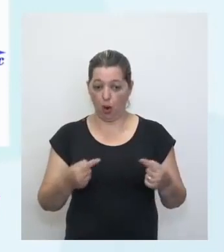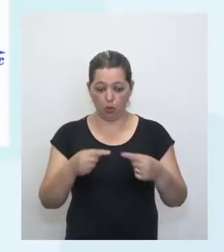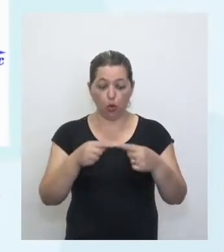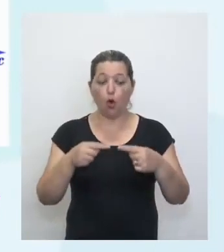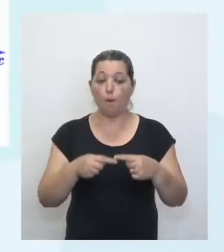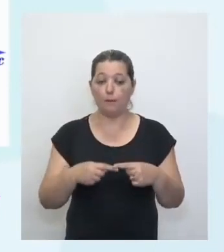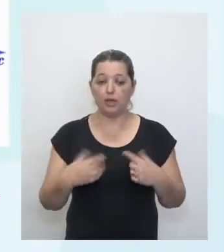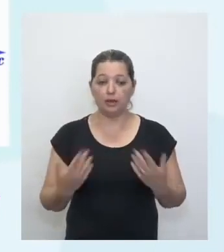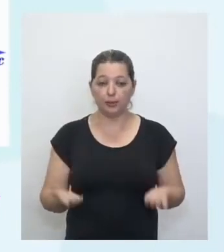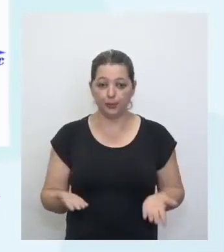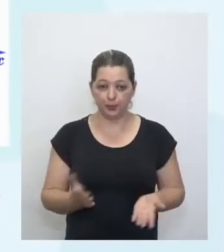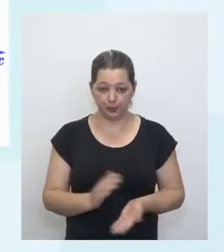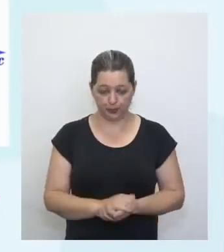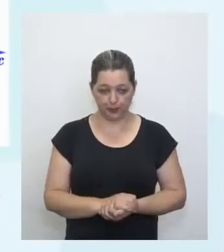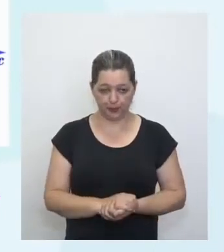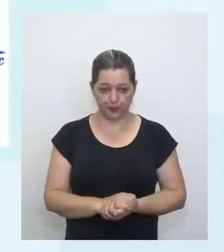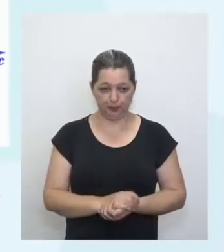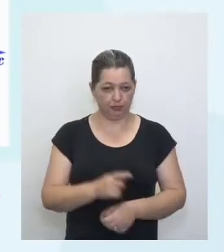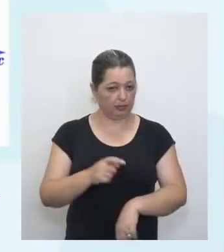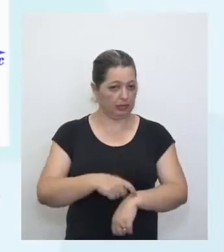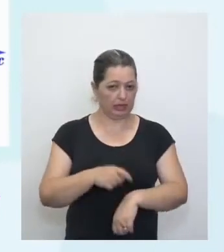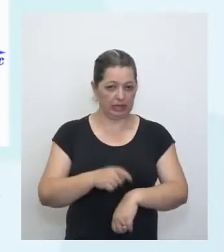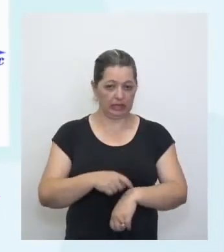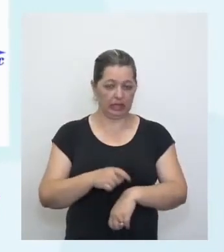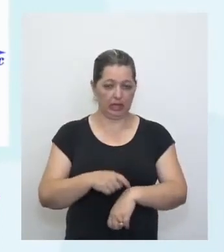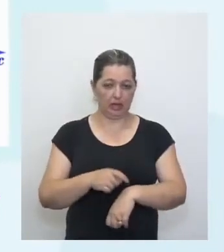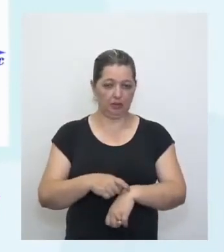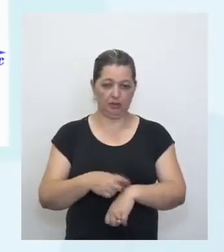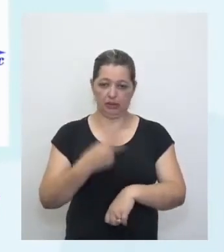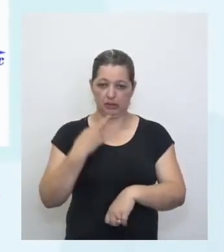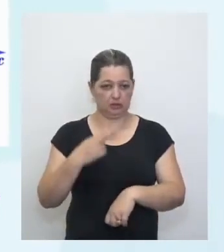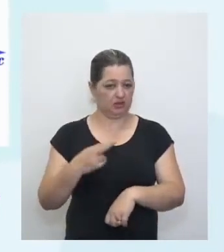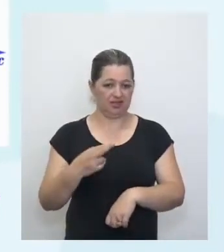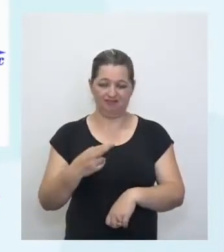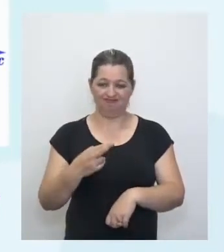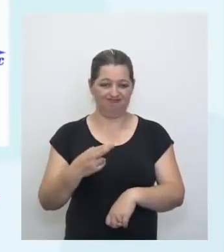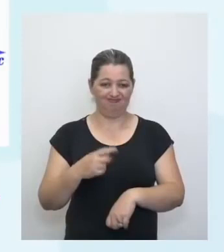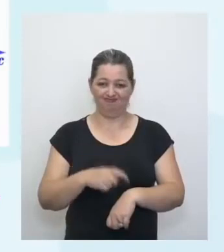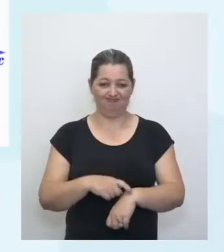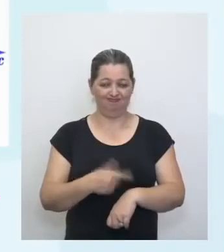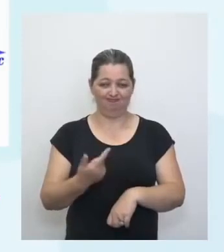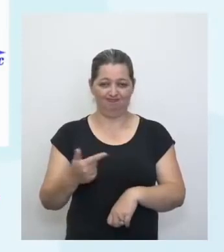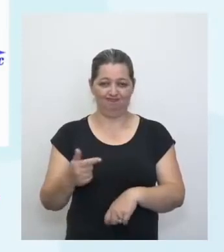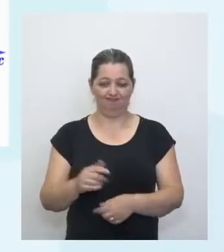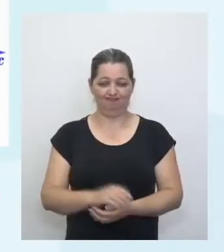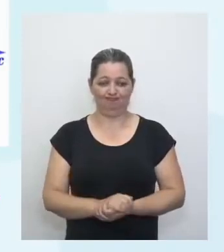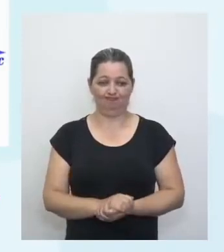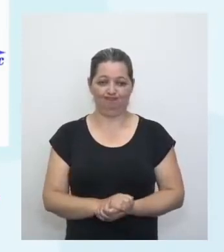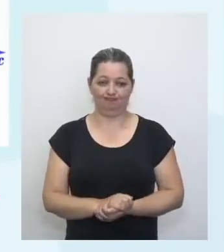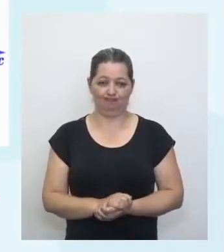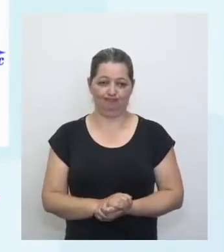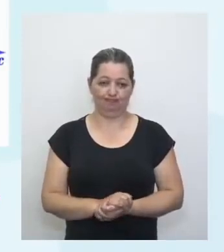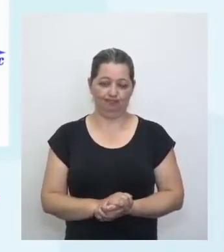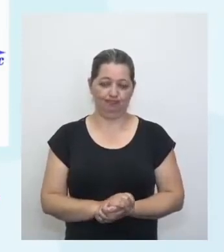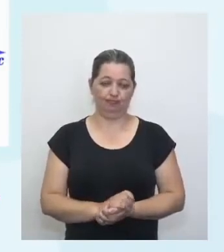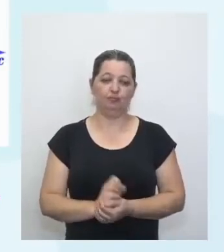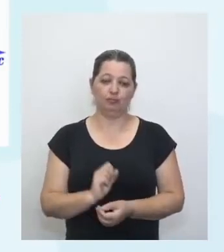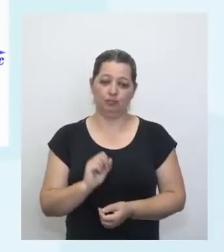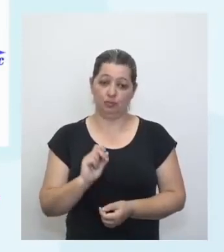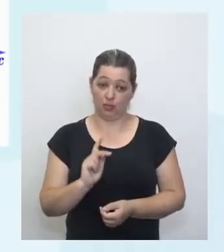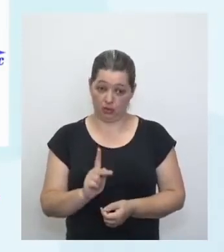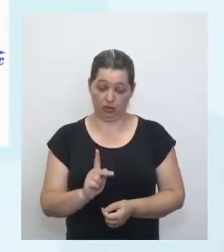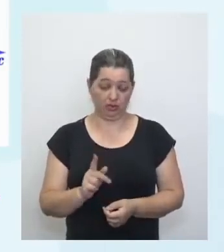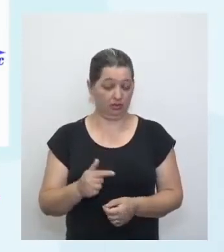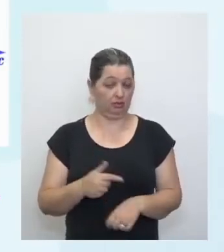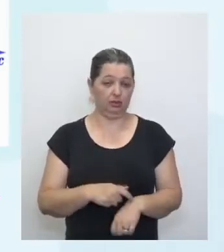a 2x mais 2. Ah, não vai dar tempo de eu dar tempo para vocês responderem. Nossa, ficou linda a minha frase. Não vai dar tempo de dar tempo. Ok, volta. Não